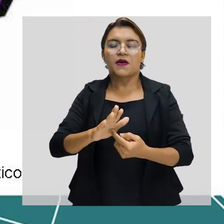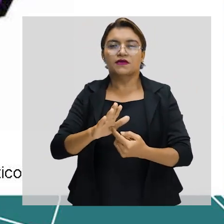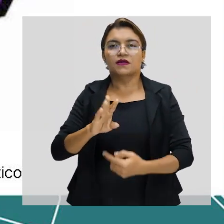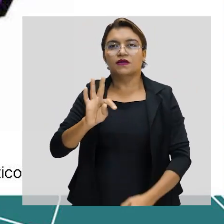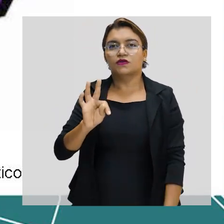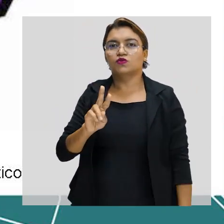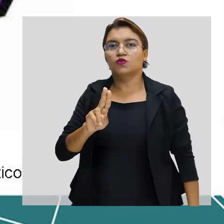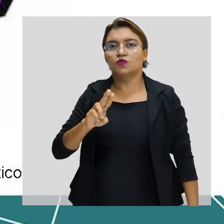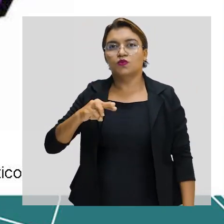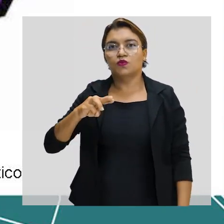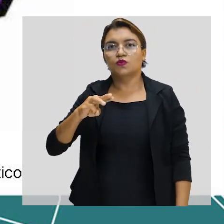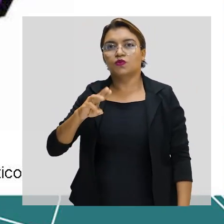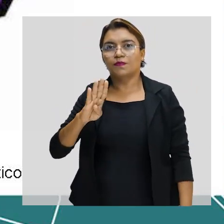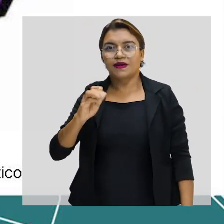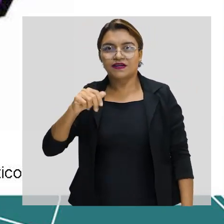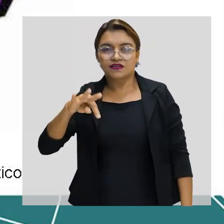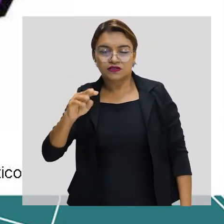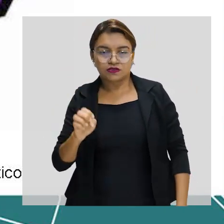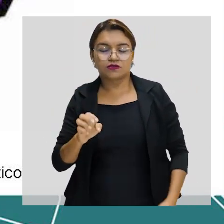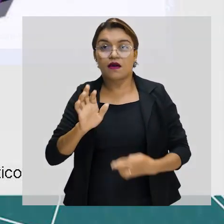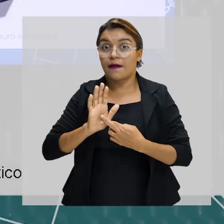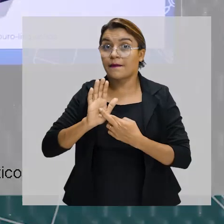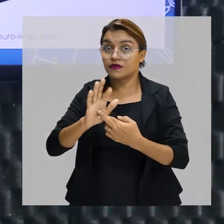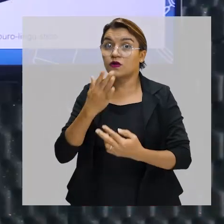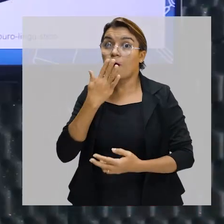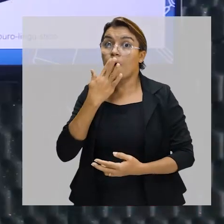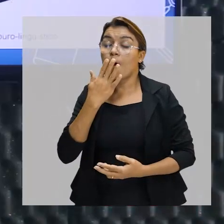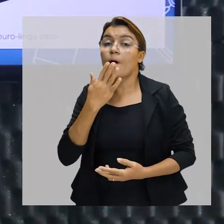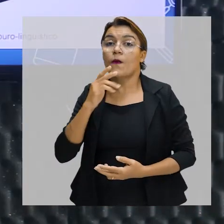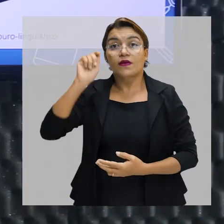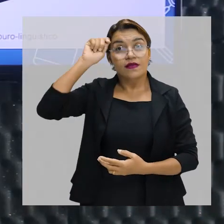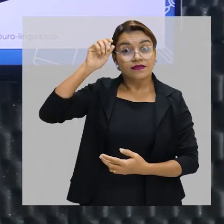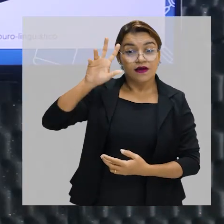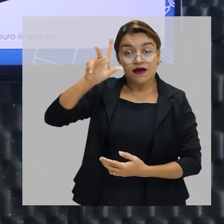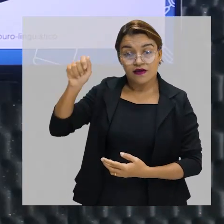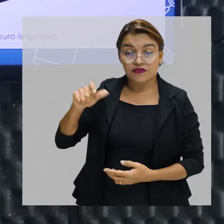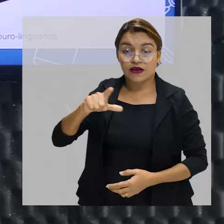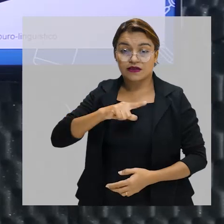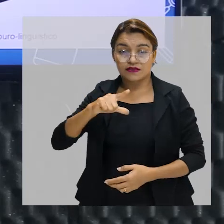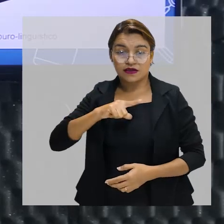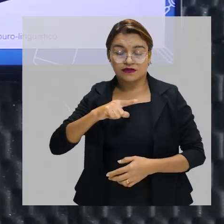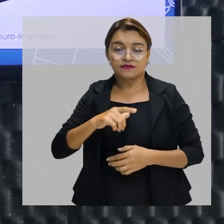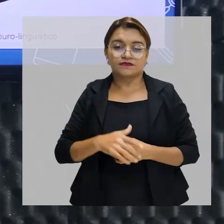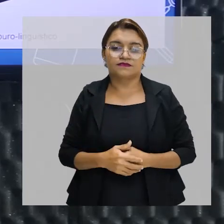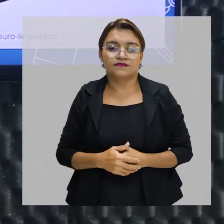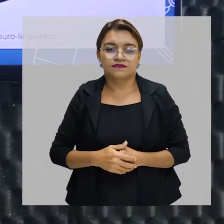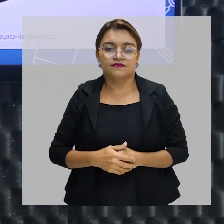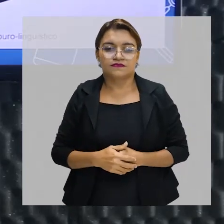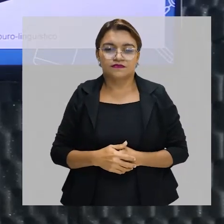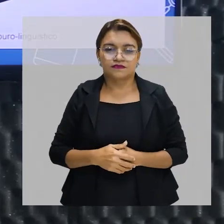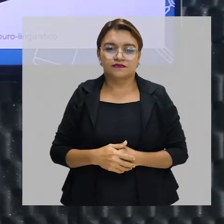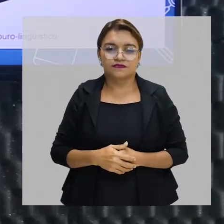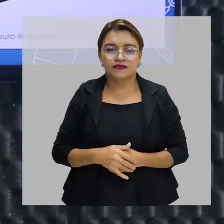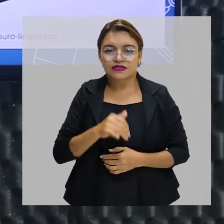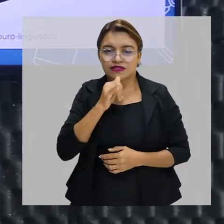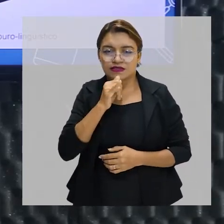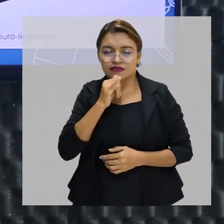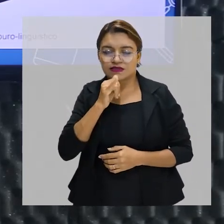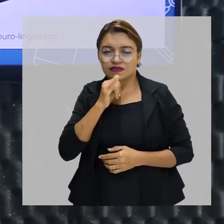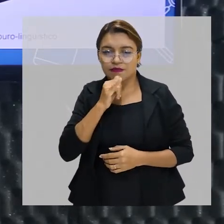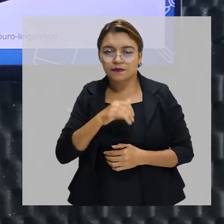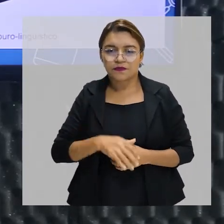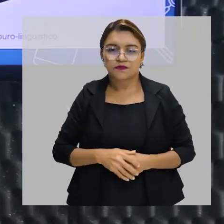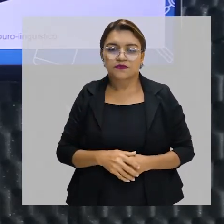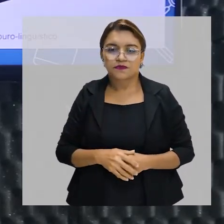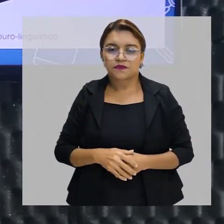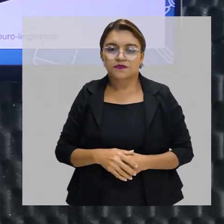turbantes, representando as cores da África. E temos também aqui, ó, descolonização linguística para